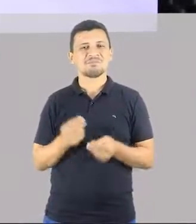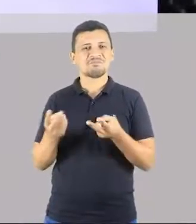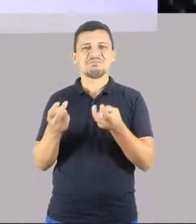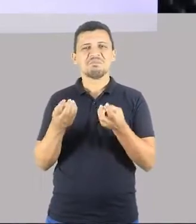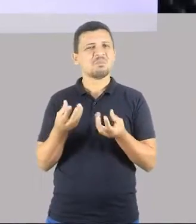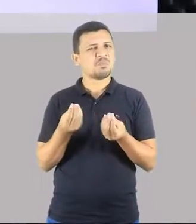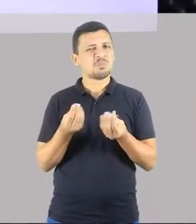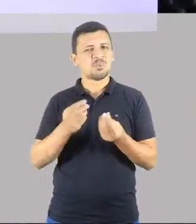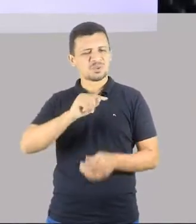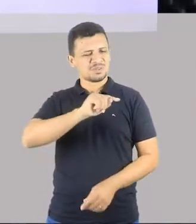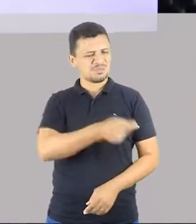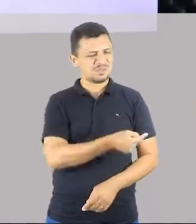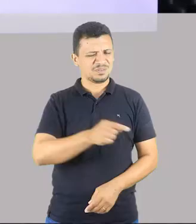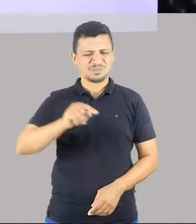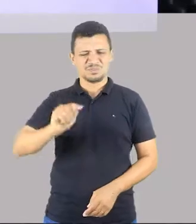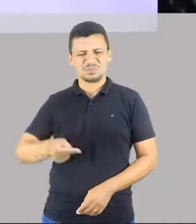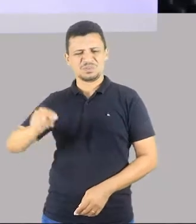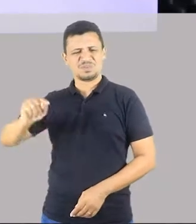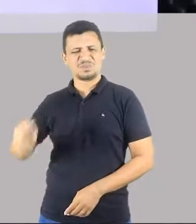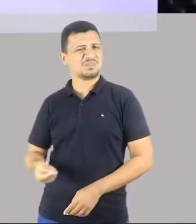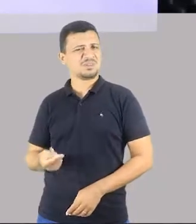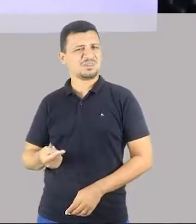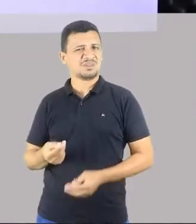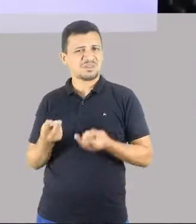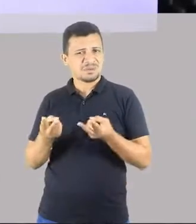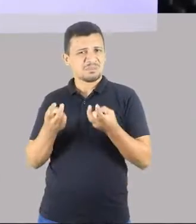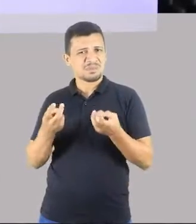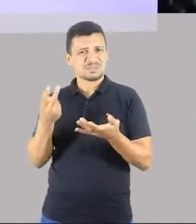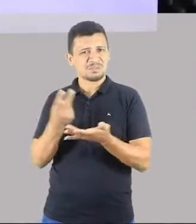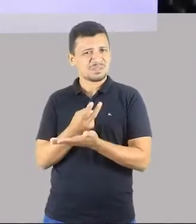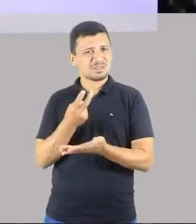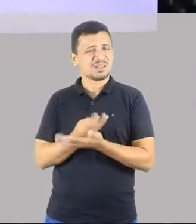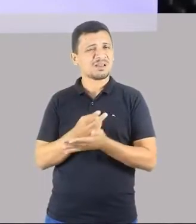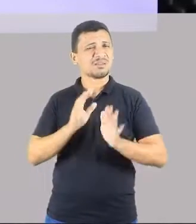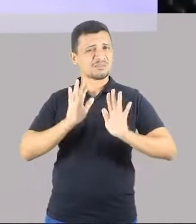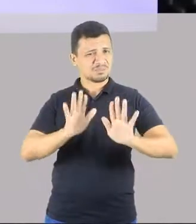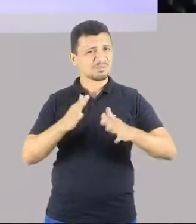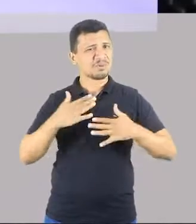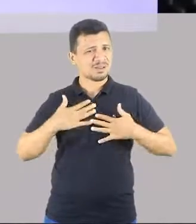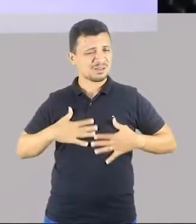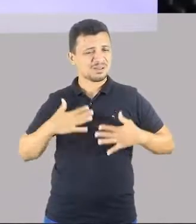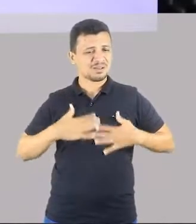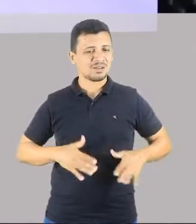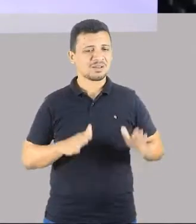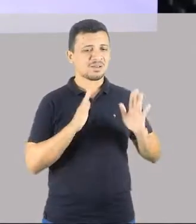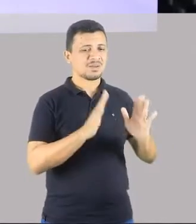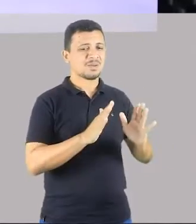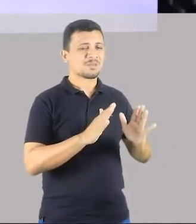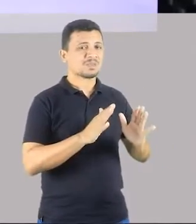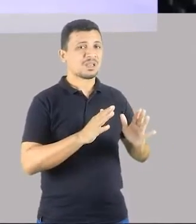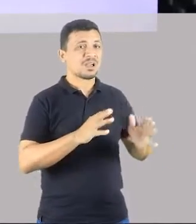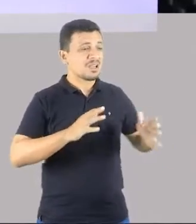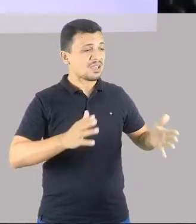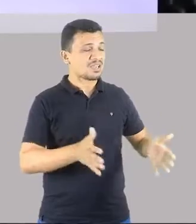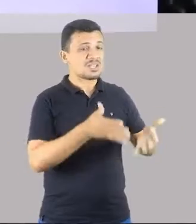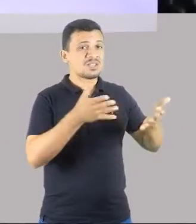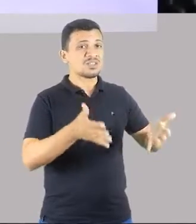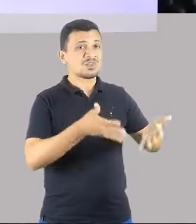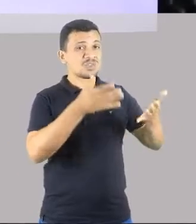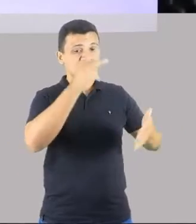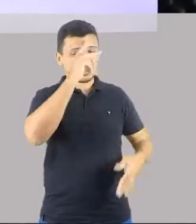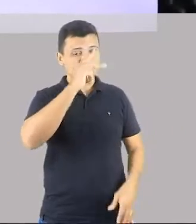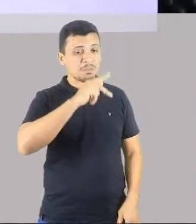muita vírgula, né? E aí dá a impressão de que está errado. Mas vamos por parte. Por iniciativa própria, não